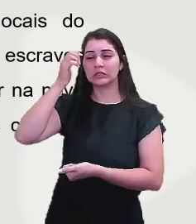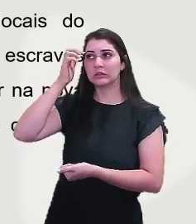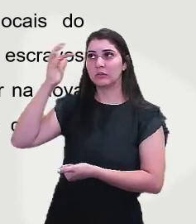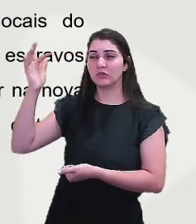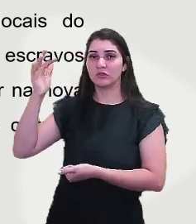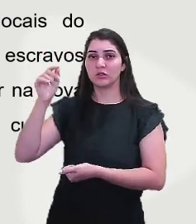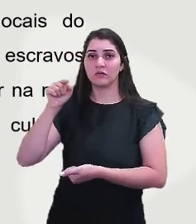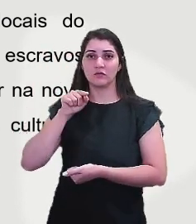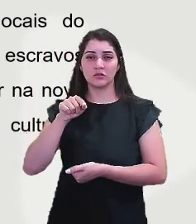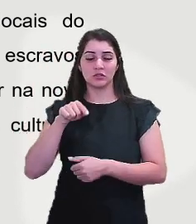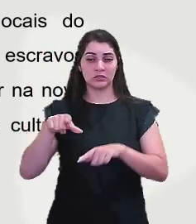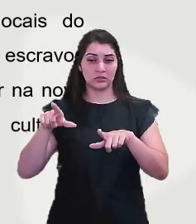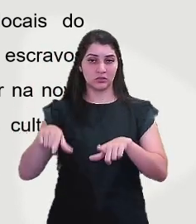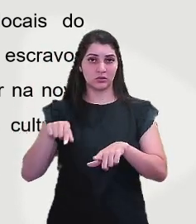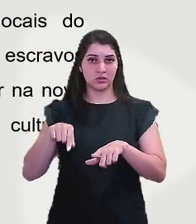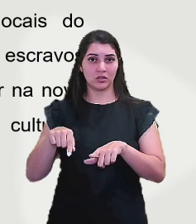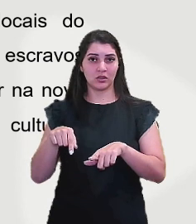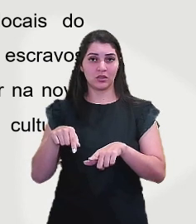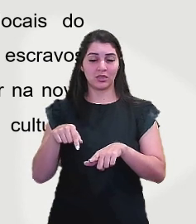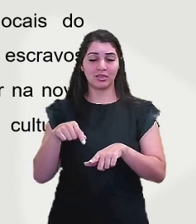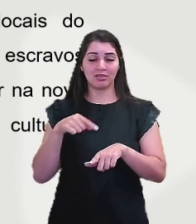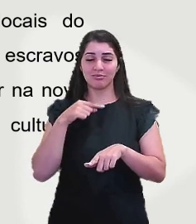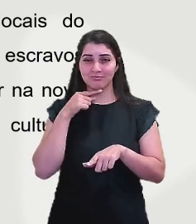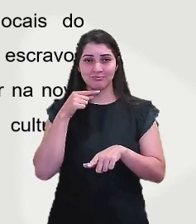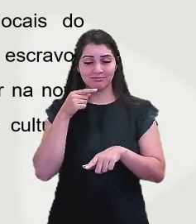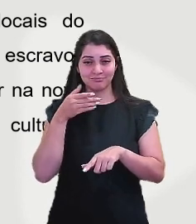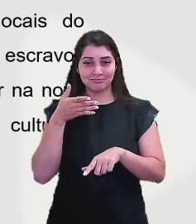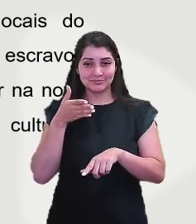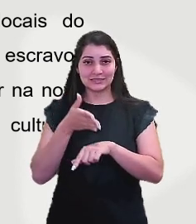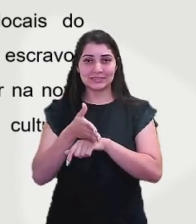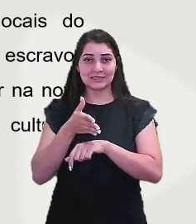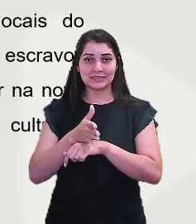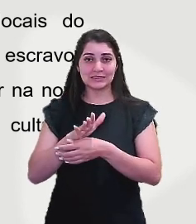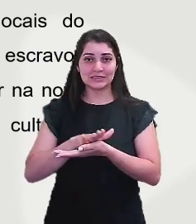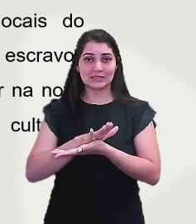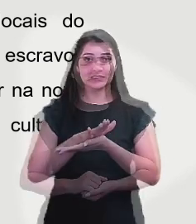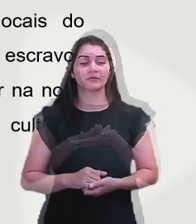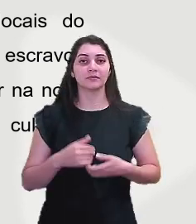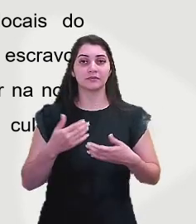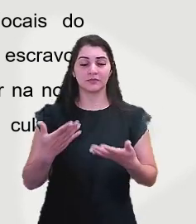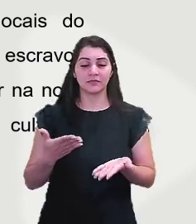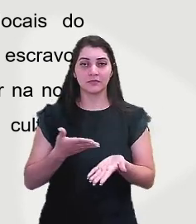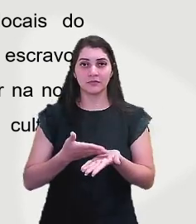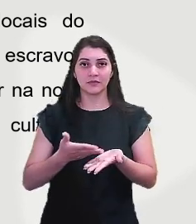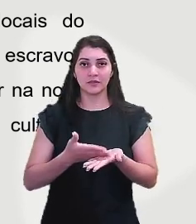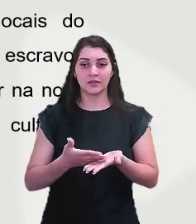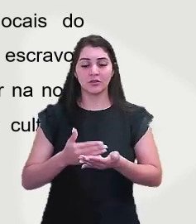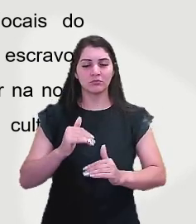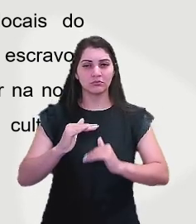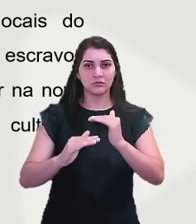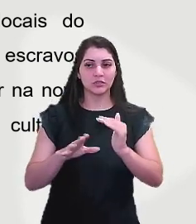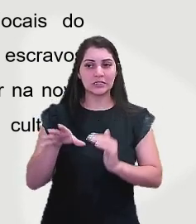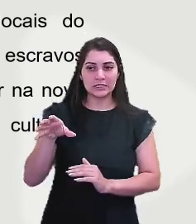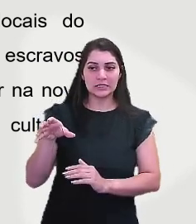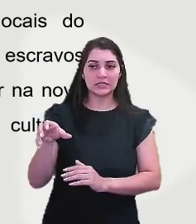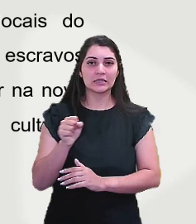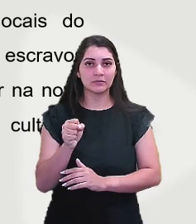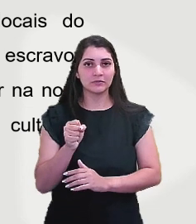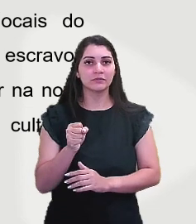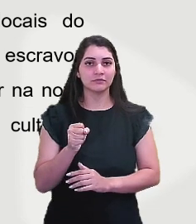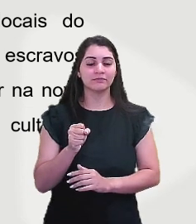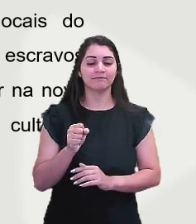seu local, mas você não tinha mais acesso a nada. A sua escravidão já começava a partir do processo de você ser